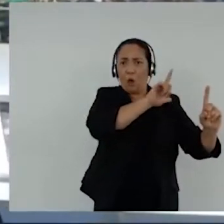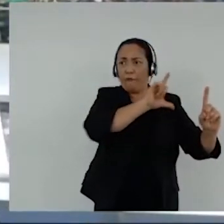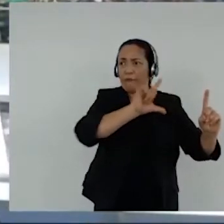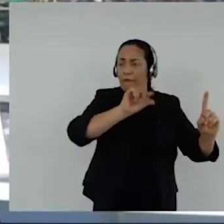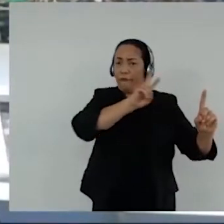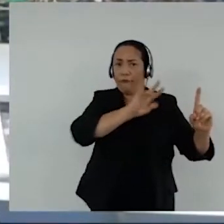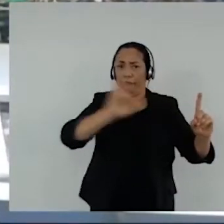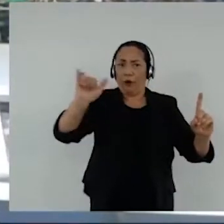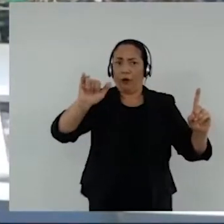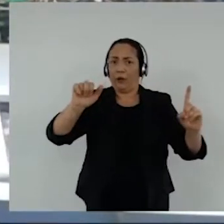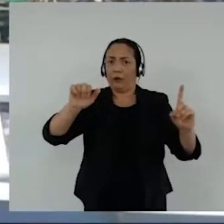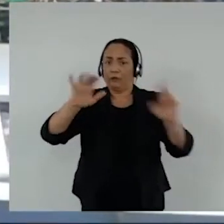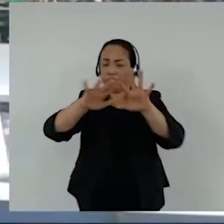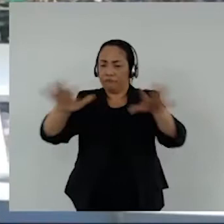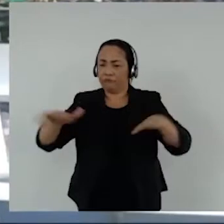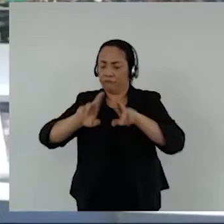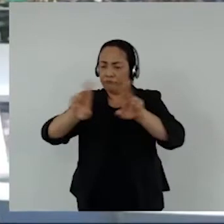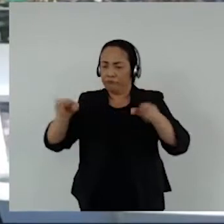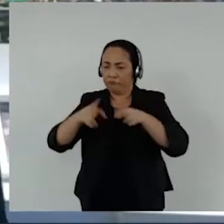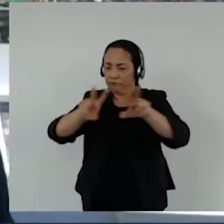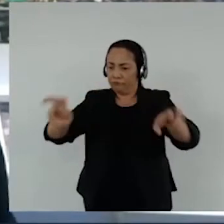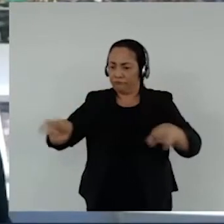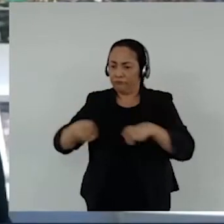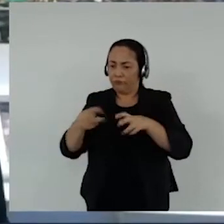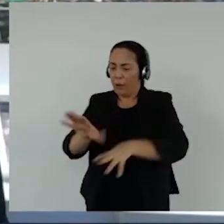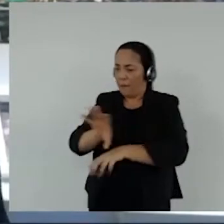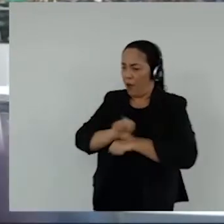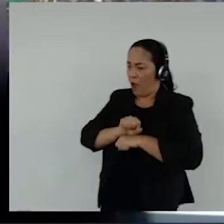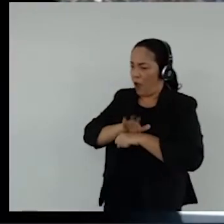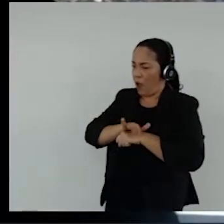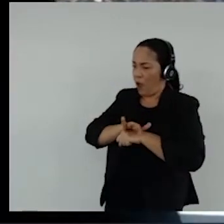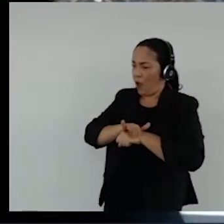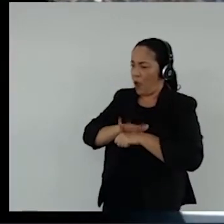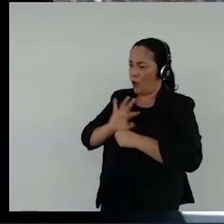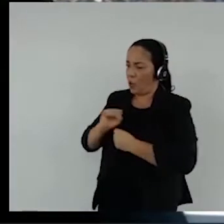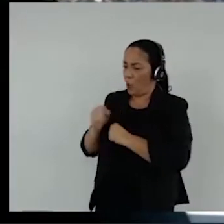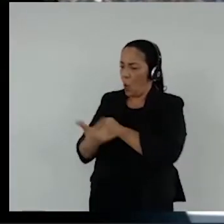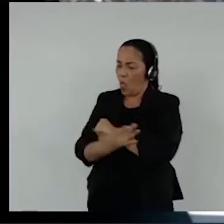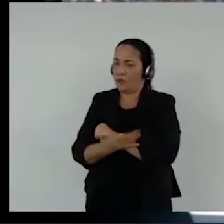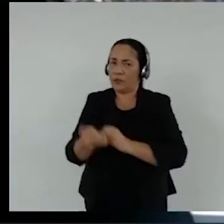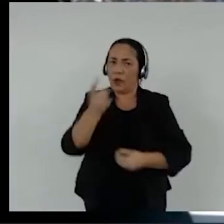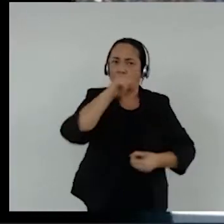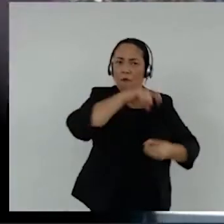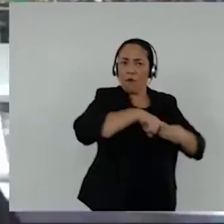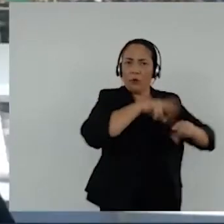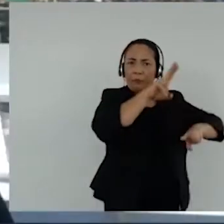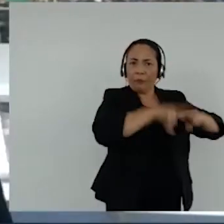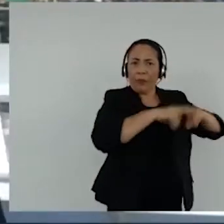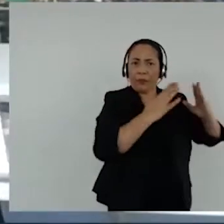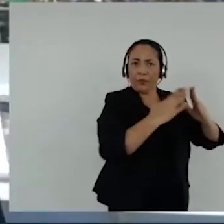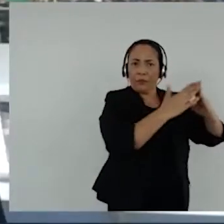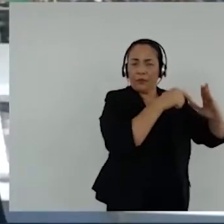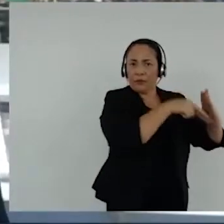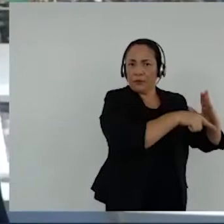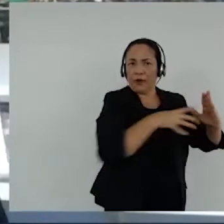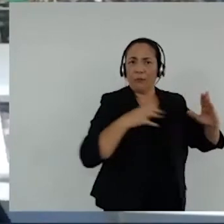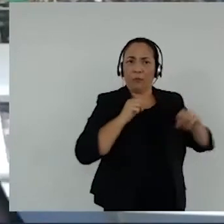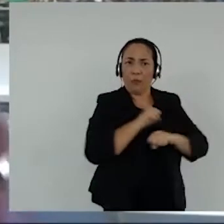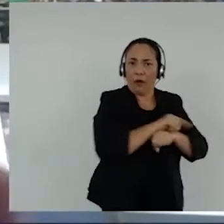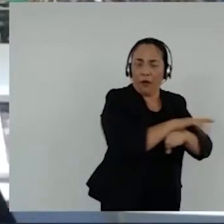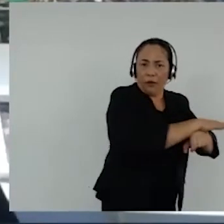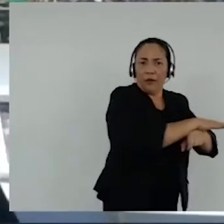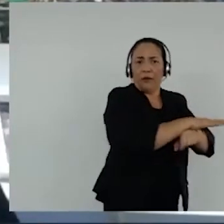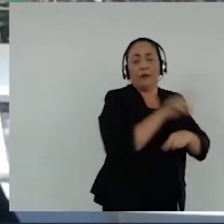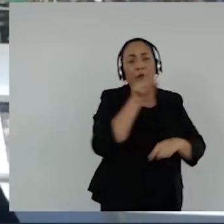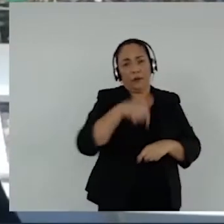Mas, sinceramente, no tribunal do júri, essa medida é difícil, porque o que a